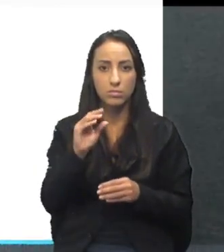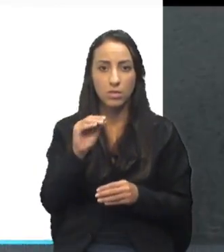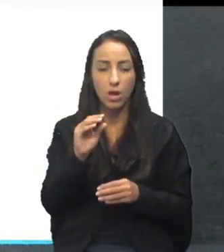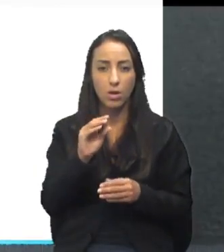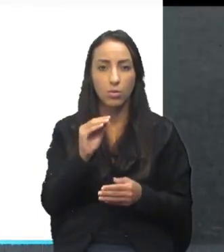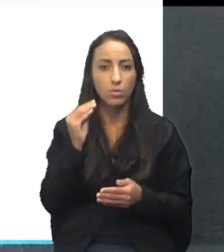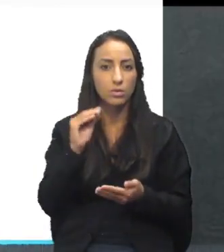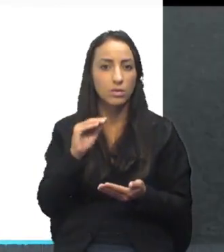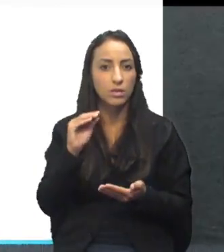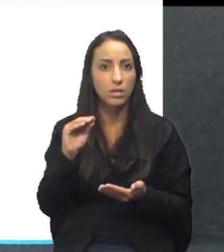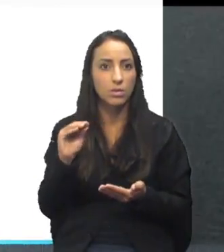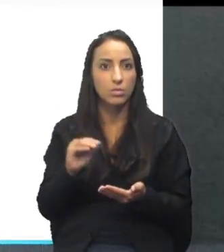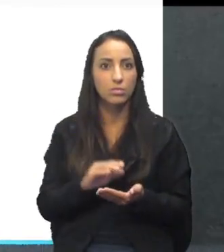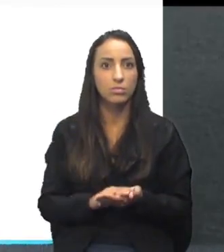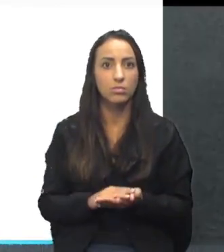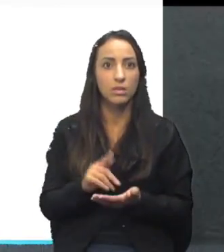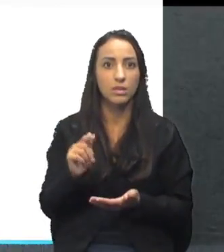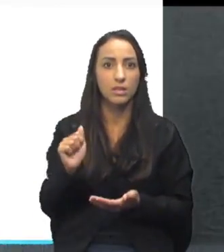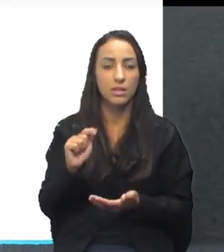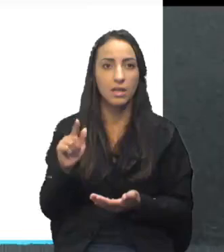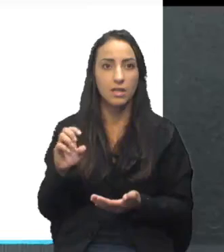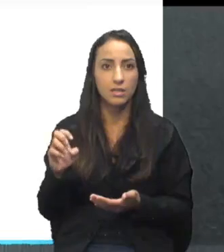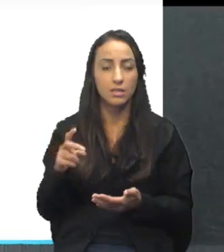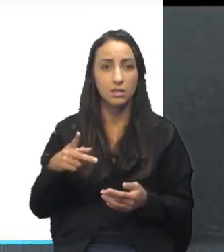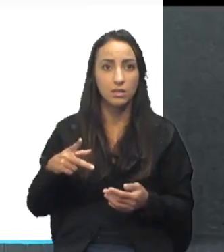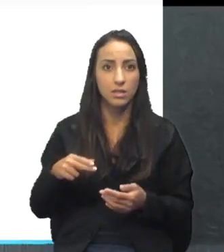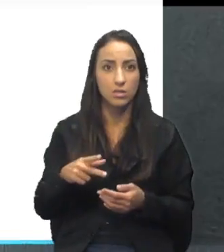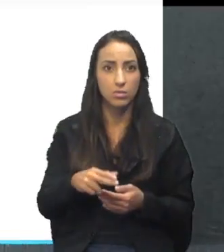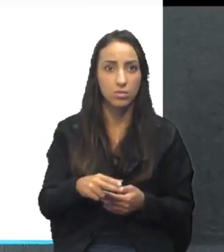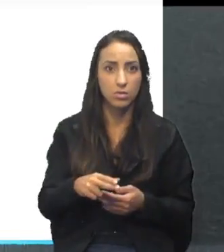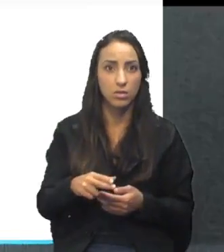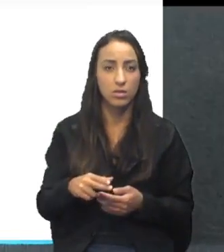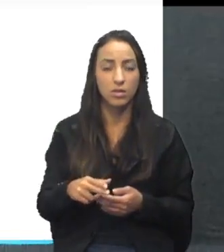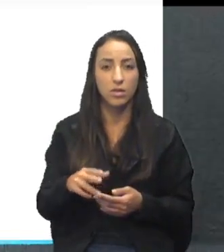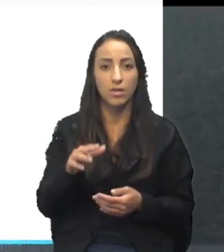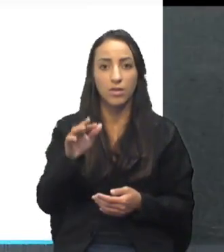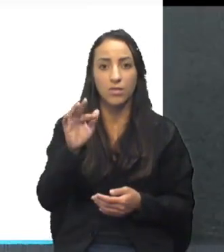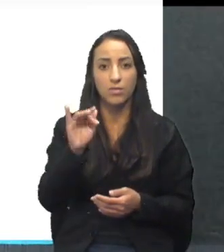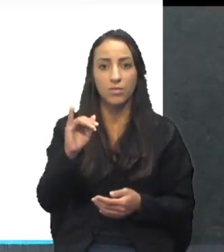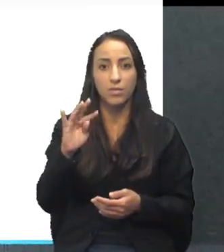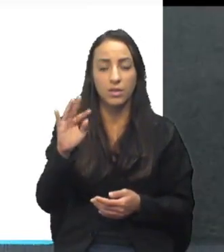algodão, gaze, tesoura, fita adesiva,